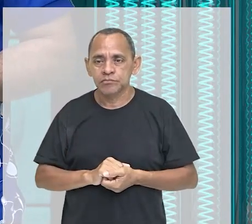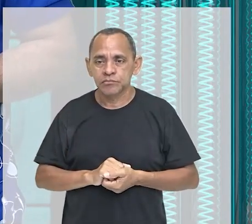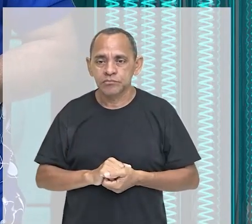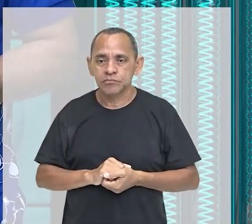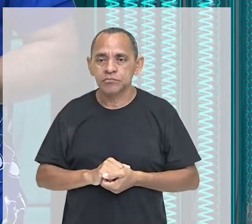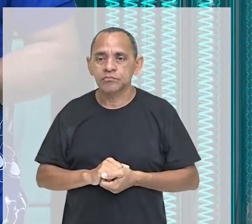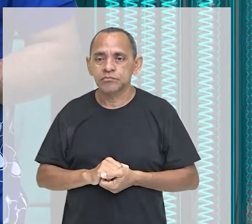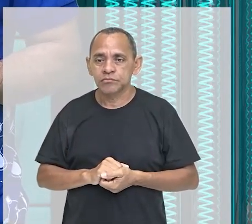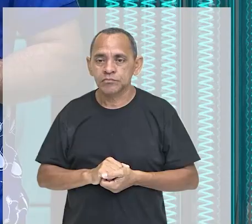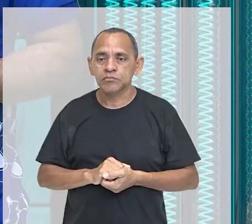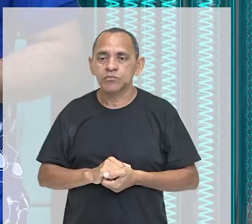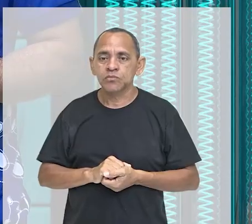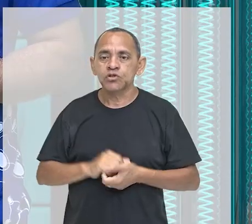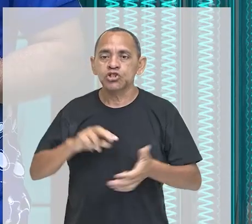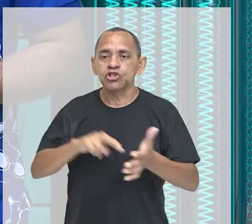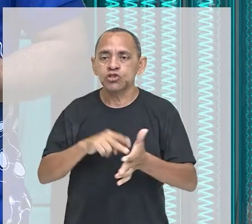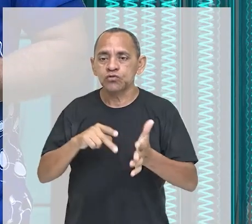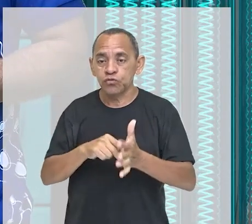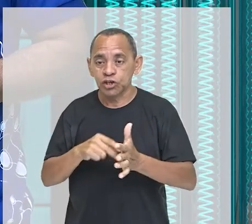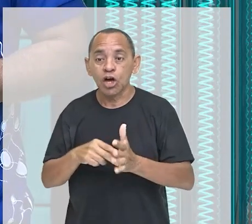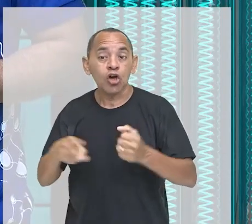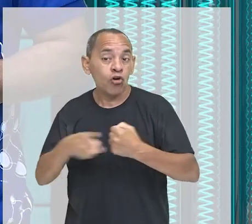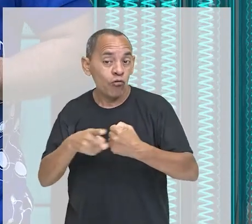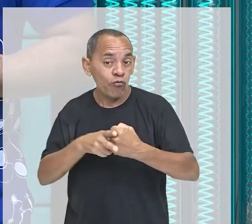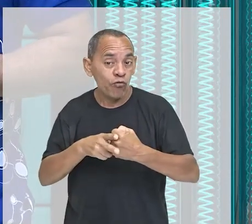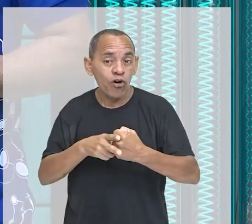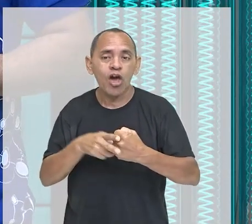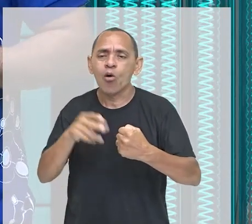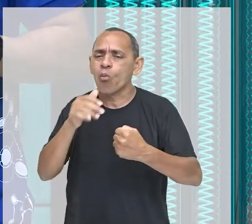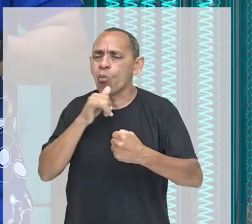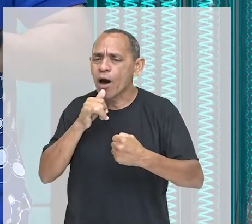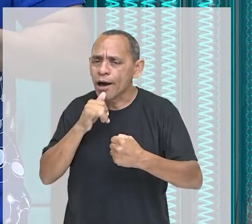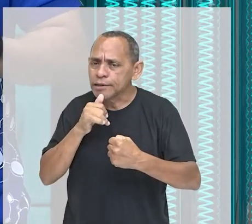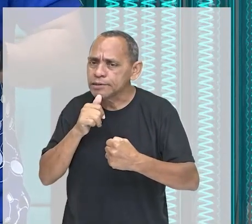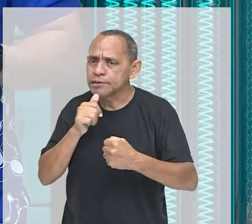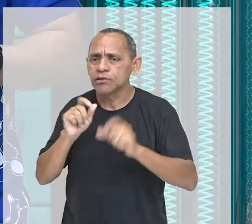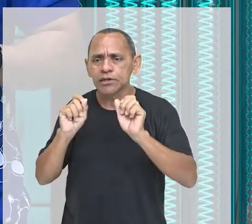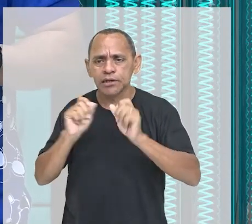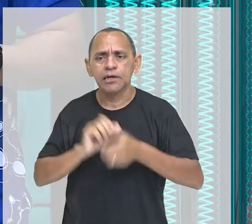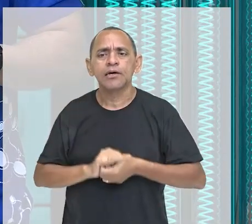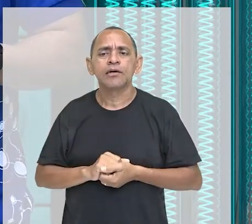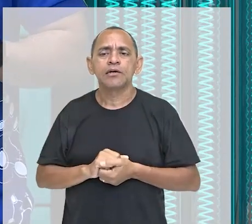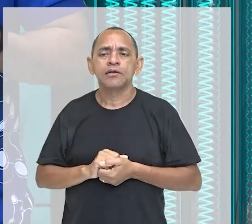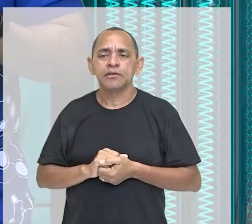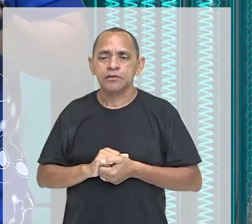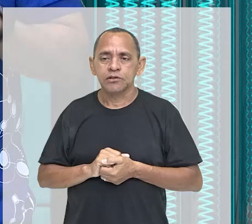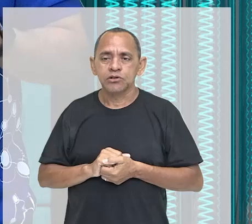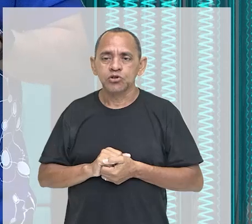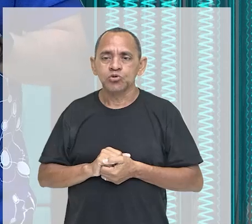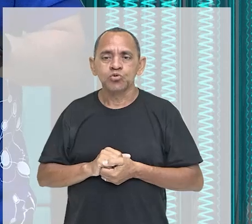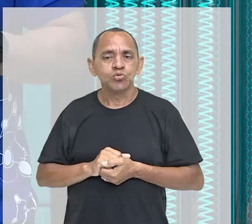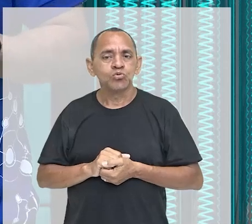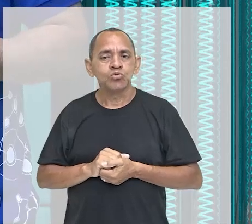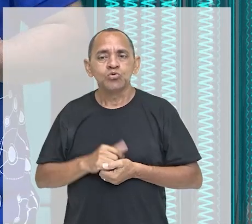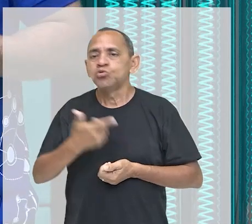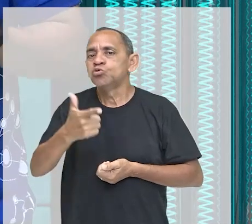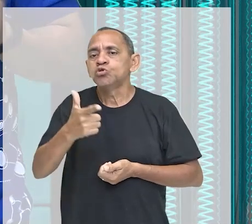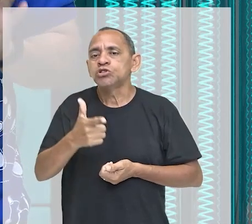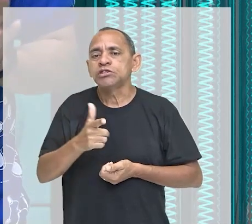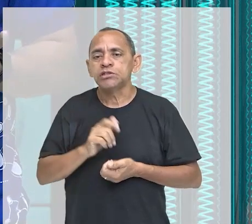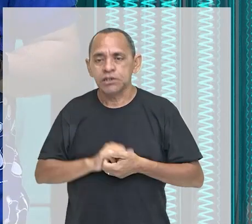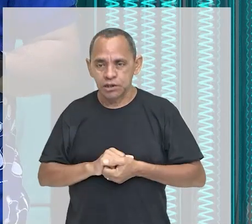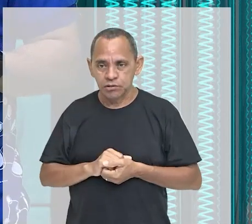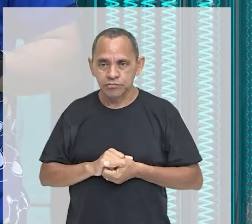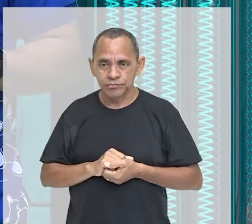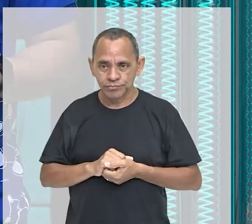esse verbo está no infinitivo, certo? Infinitivo é aquele verbo que não sofreu ação, ele ainda não foi conjugado